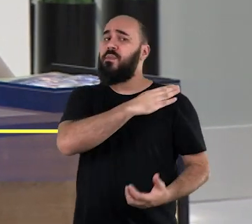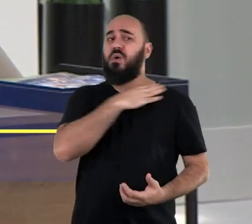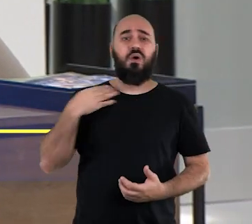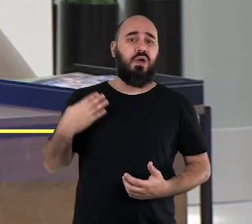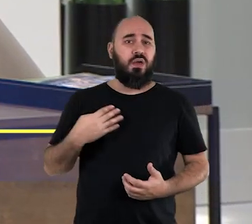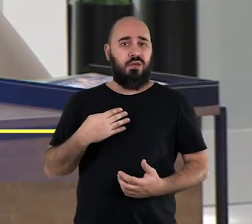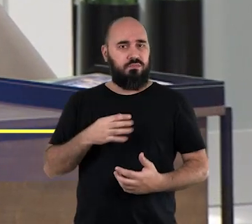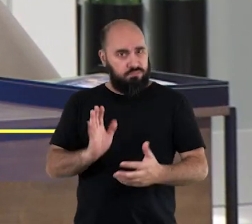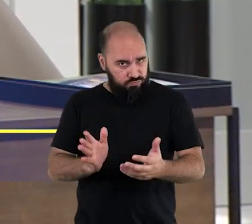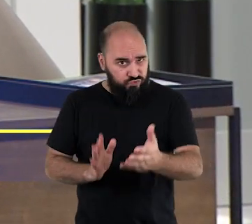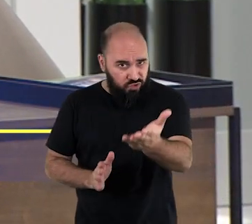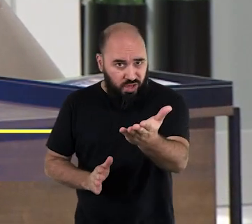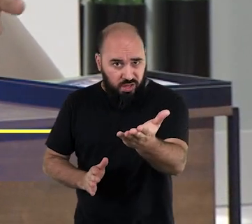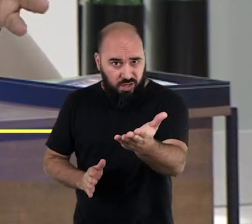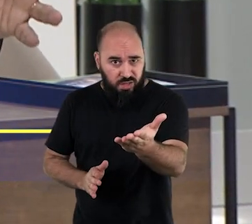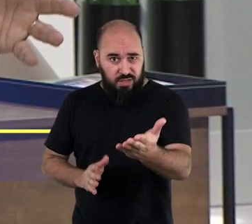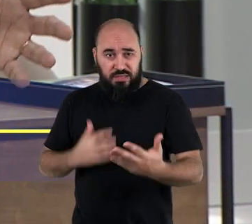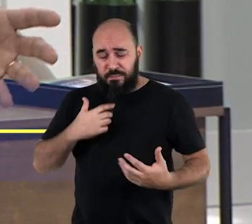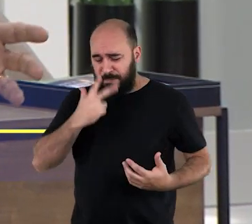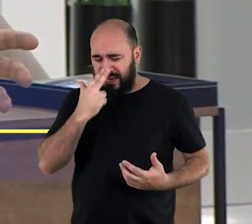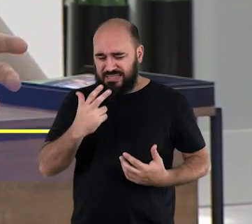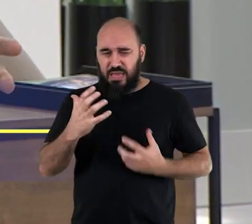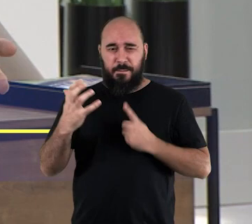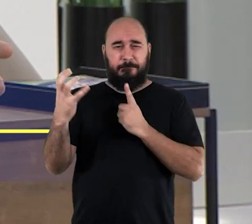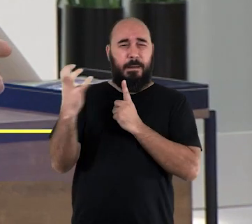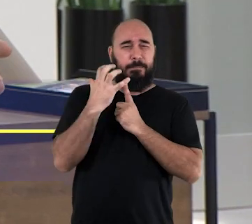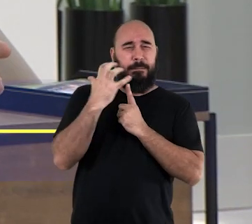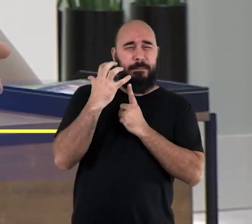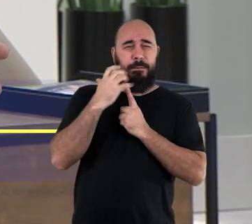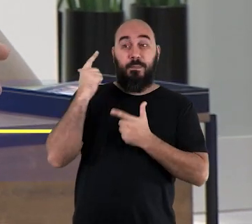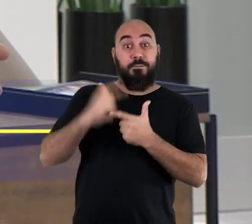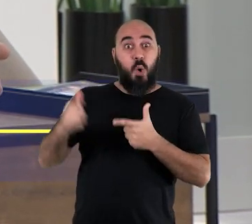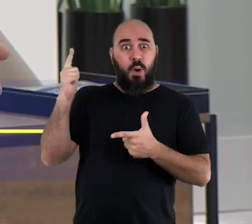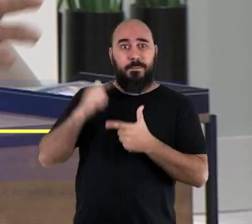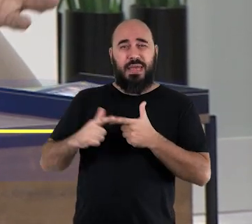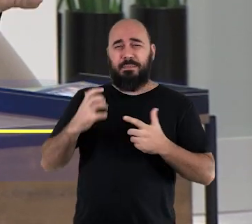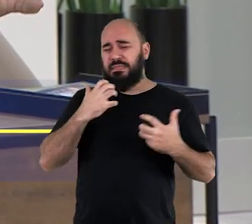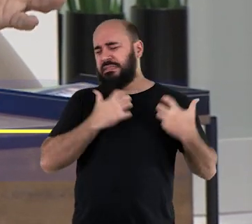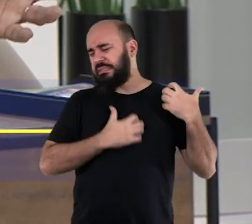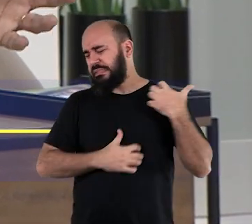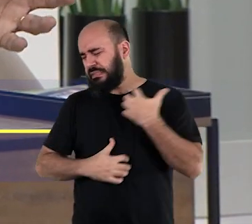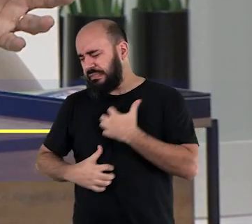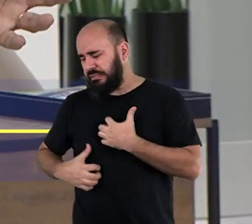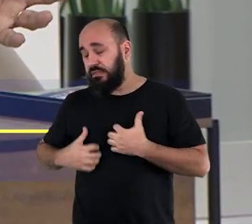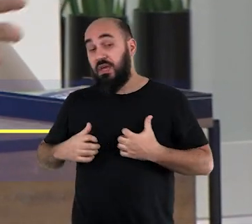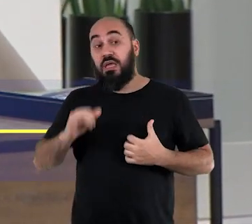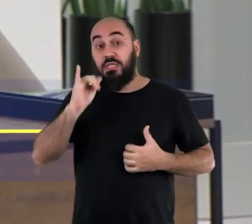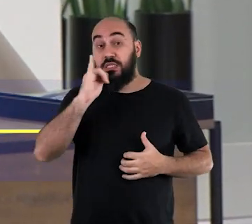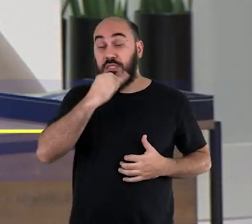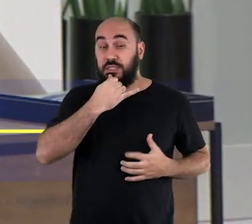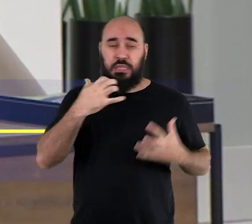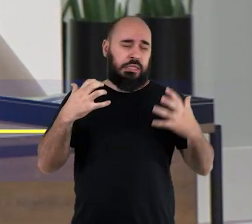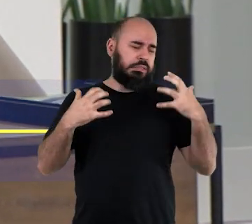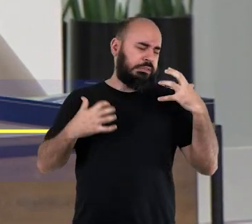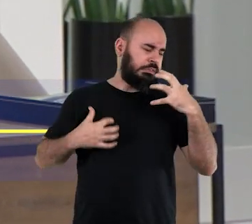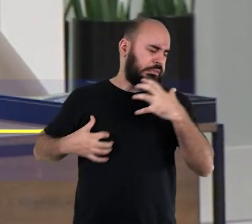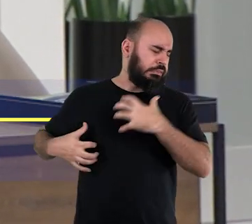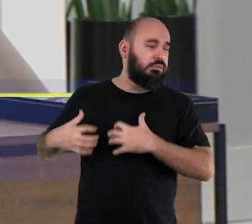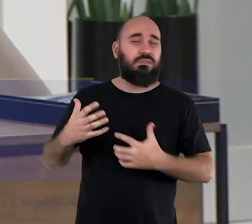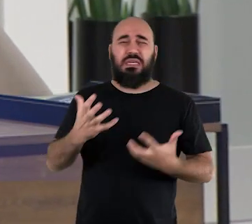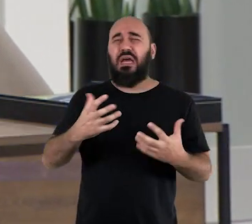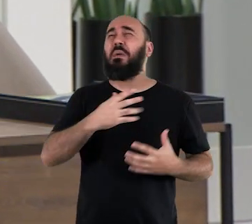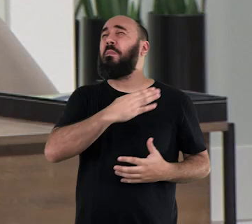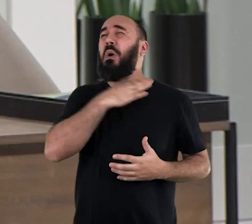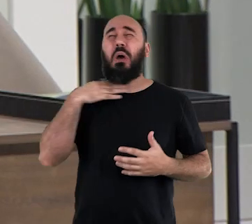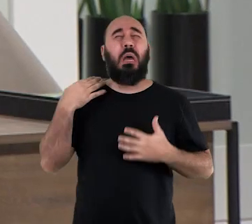morrer? Sentiu-se tão pressionado pelos problemas, tristezas, dificuldades, talvez até por ser